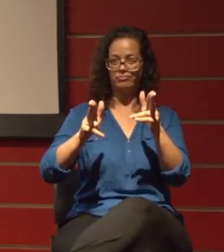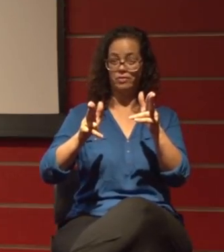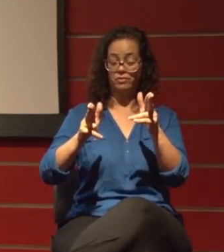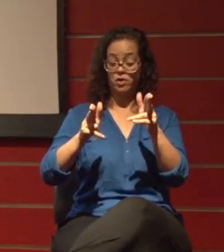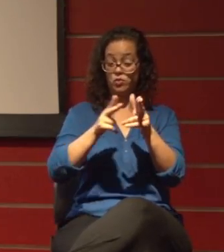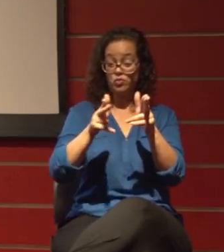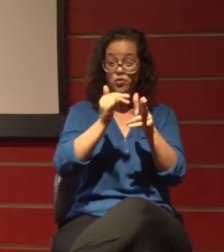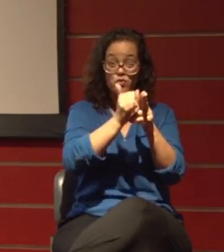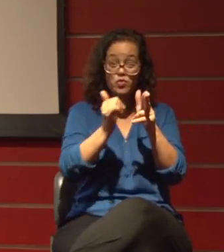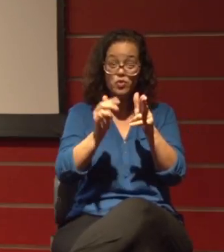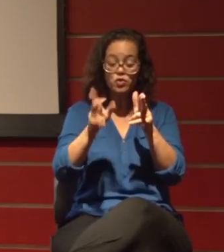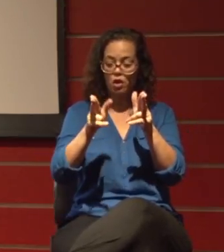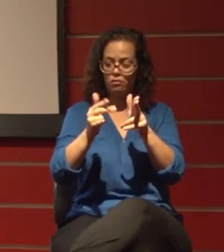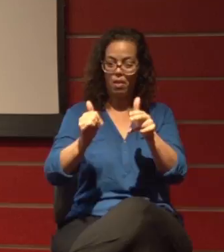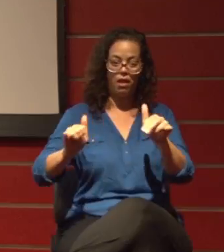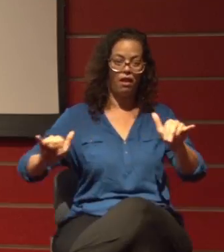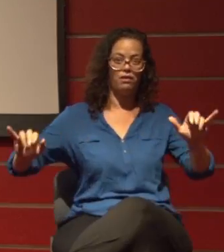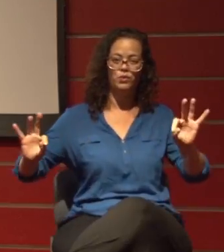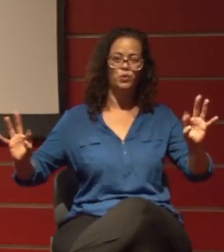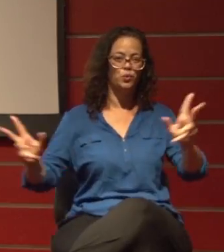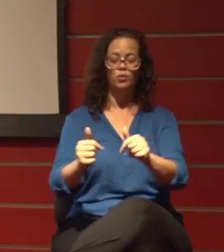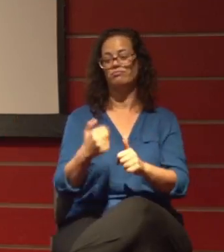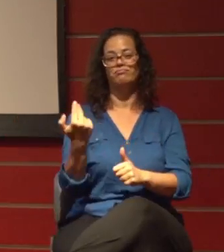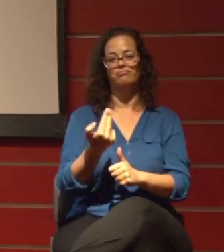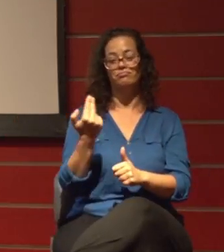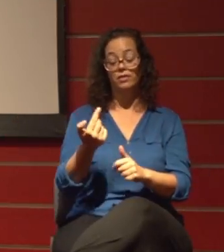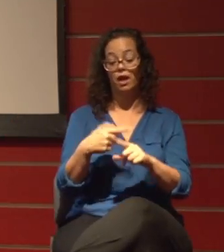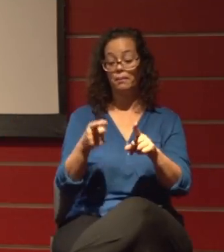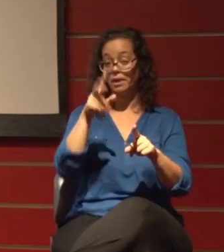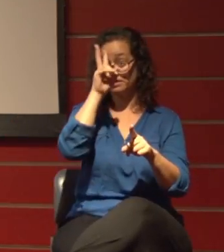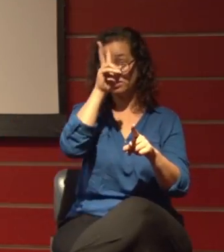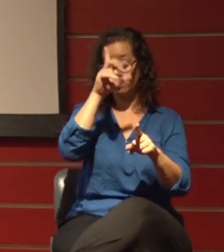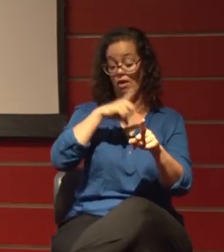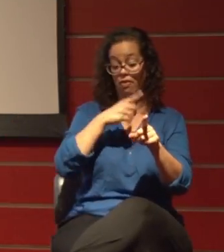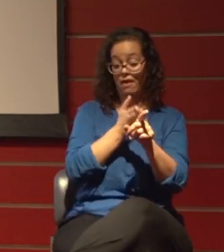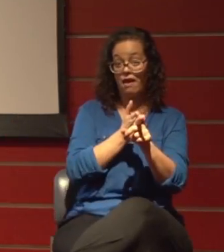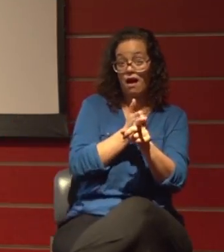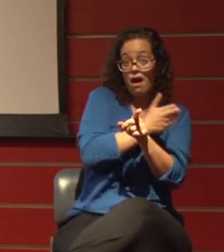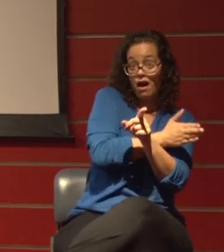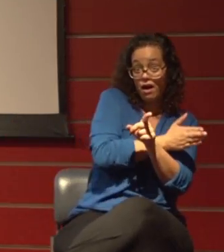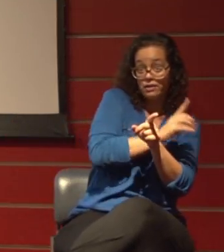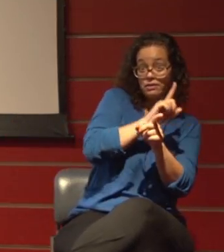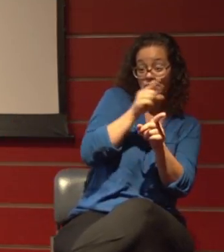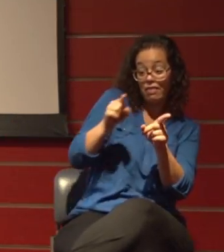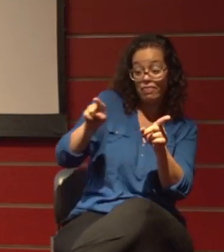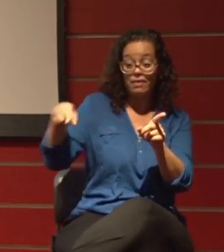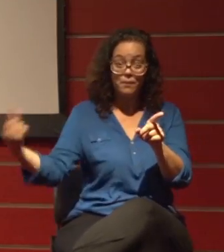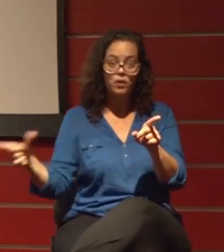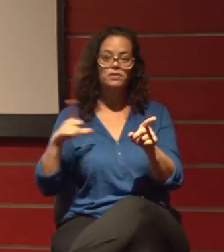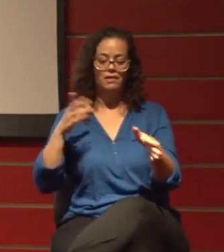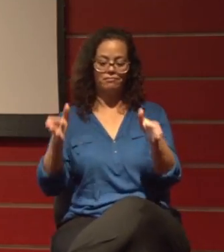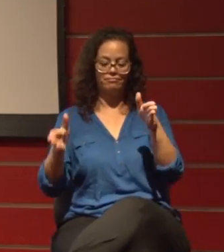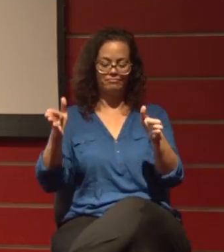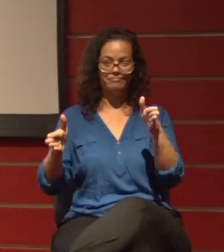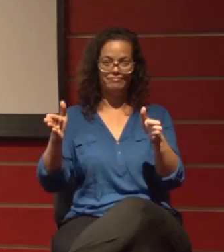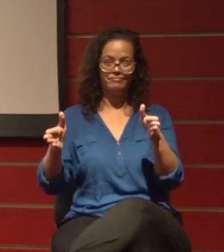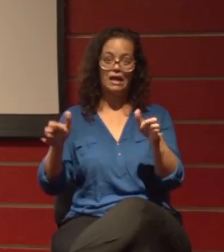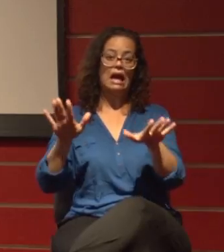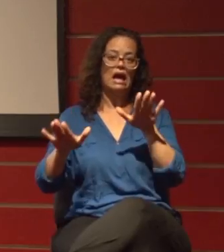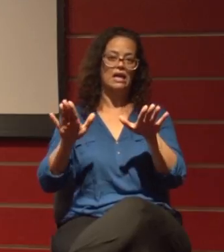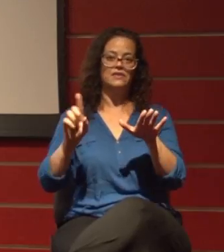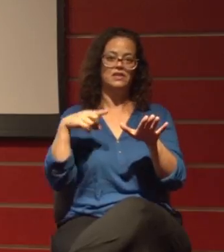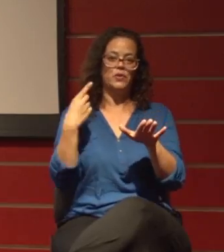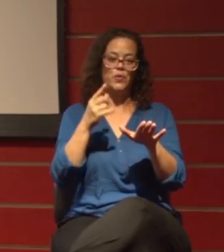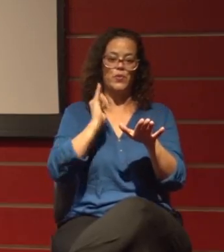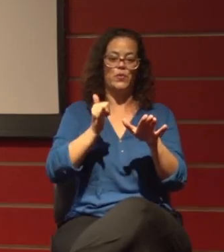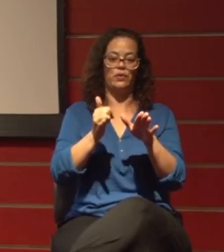personagem Mas a gente nunca pode esquecer que a história tem um antes ou tem um depois que não tá sendo contada e que muitas vezes é extremamente